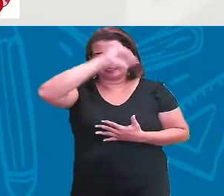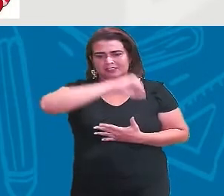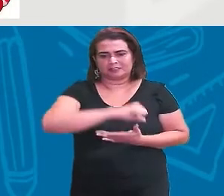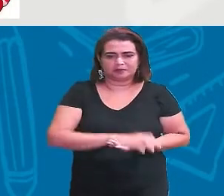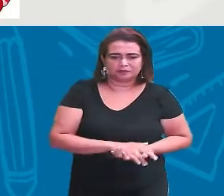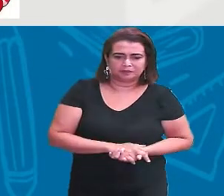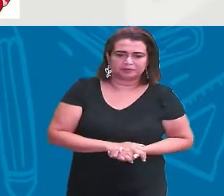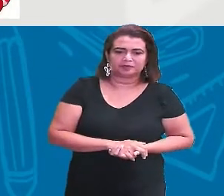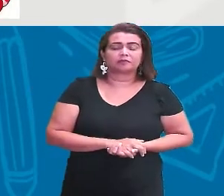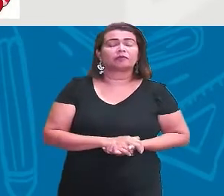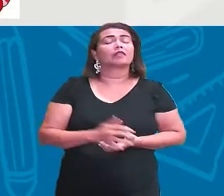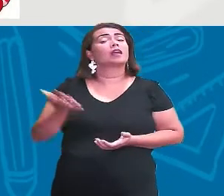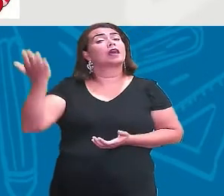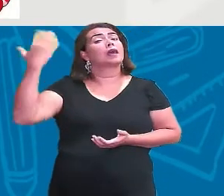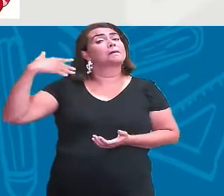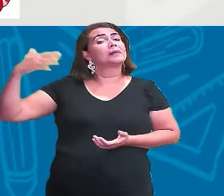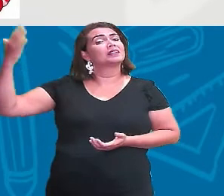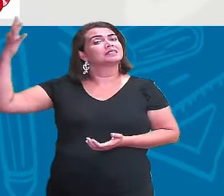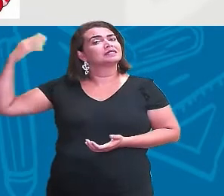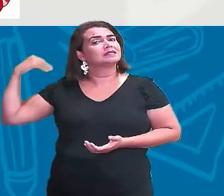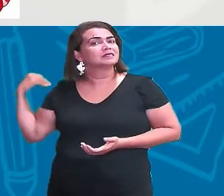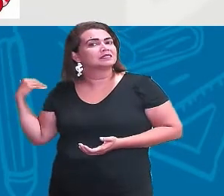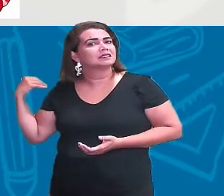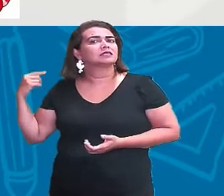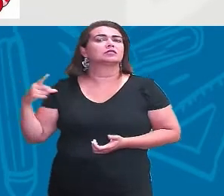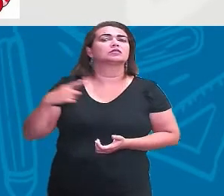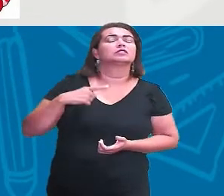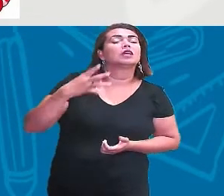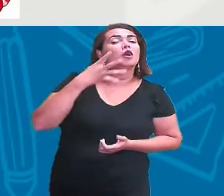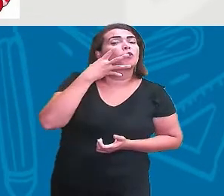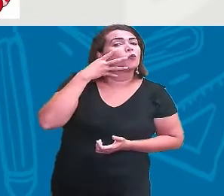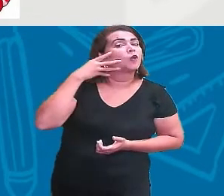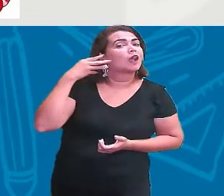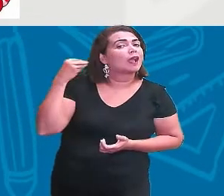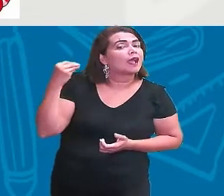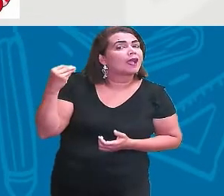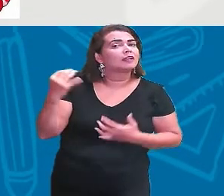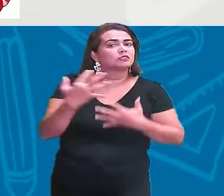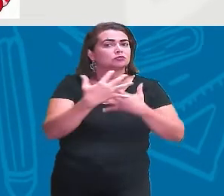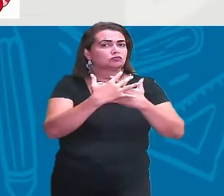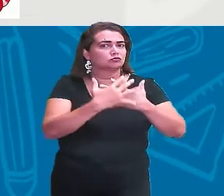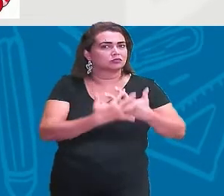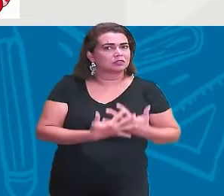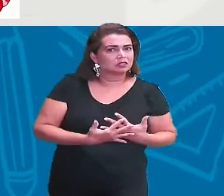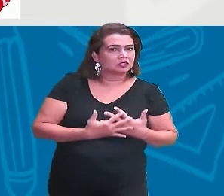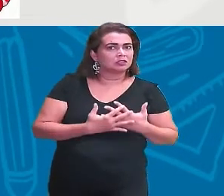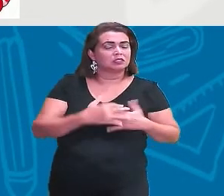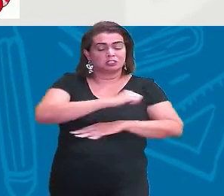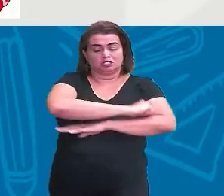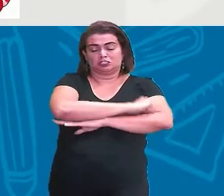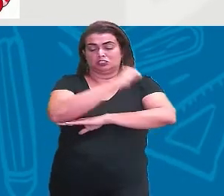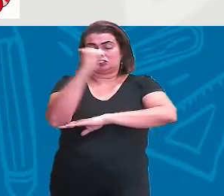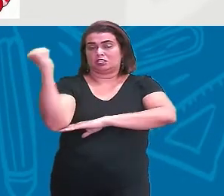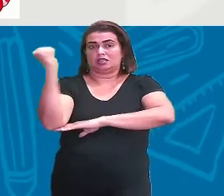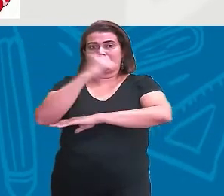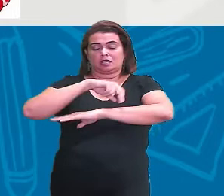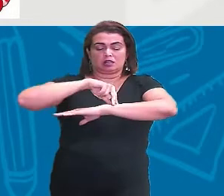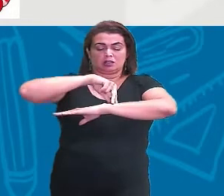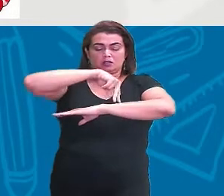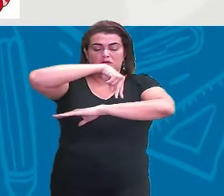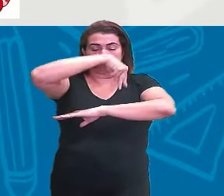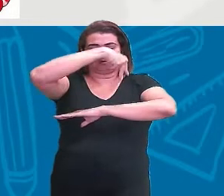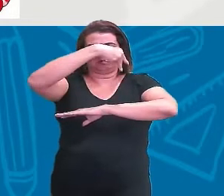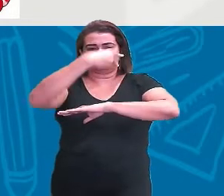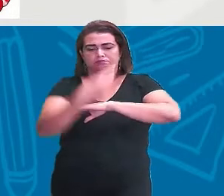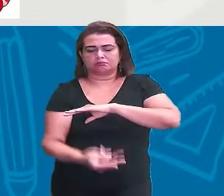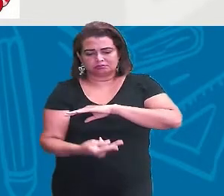história. Era uma vez um gato xadrez. Caiu da janela e foi só